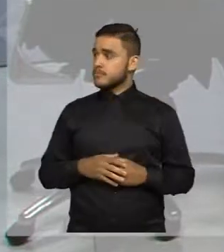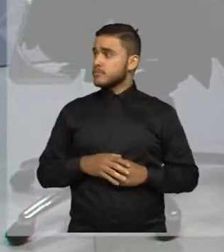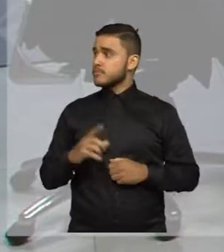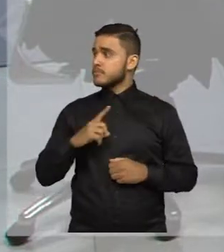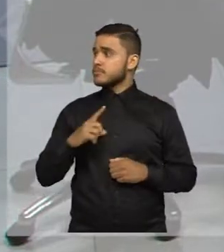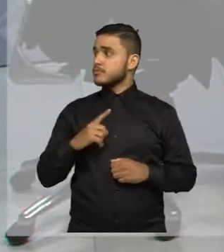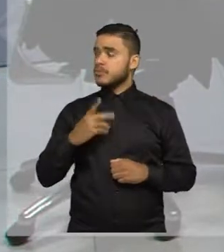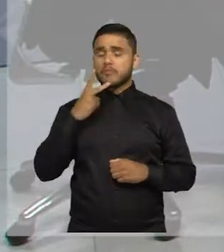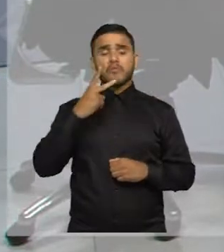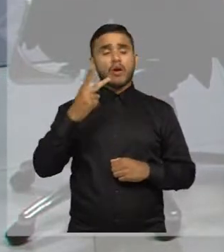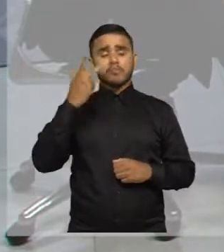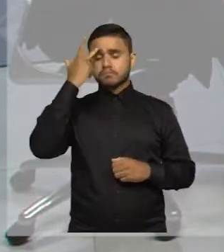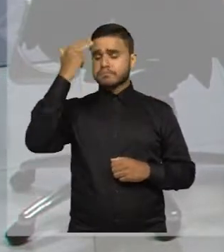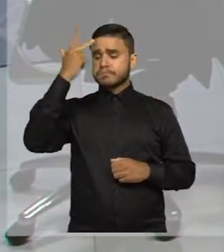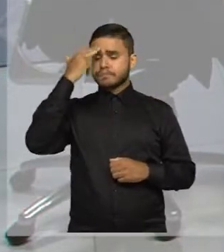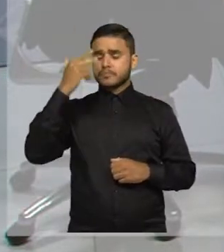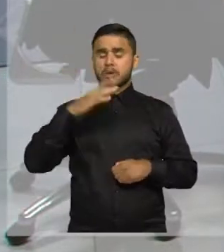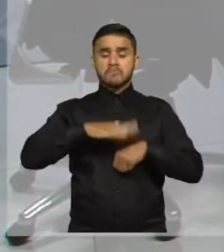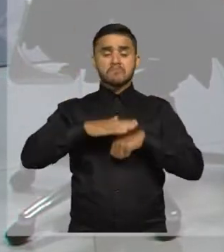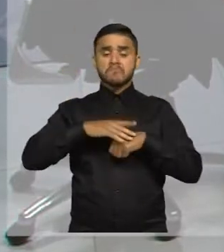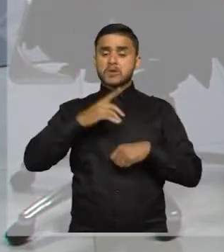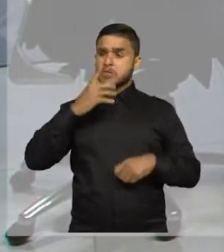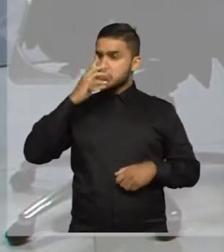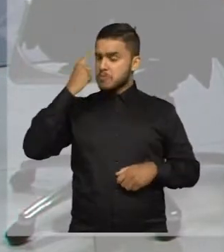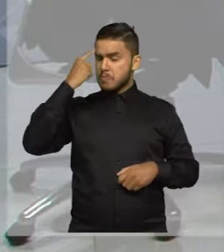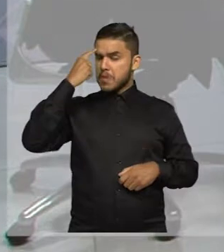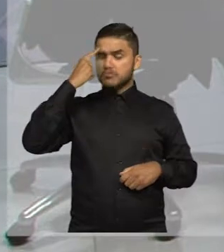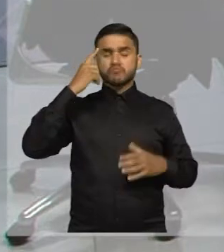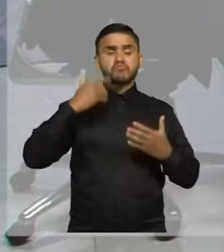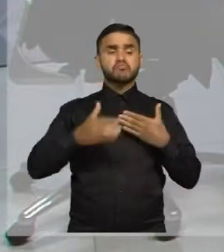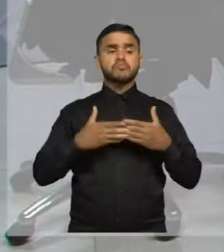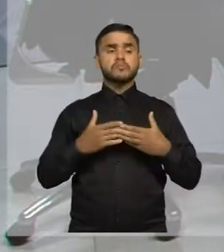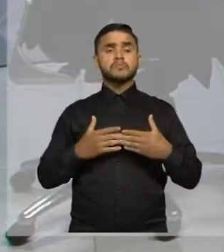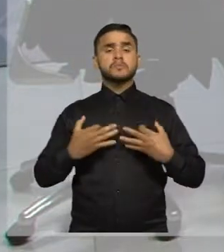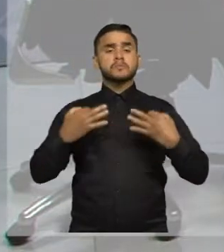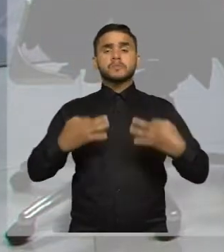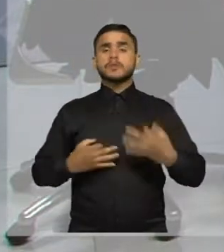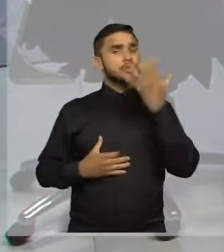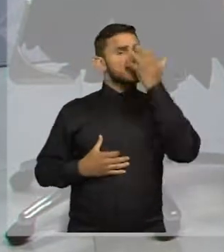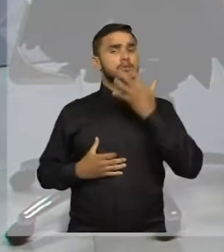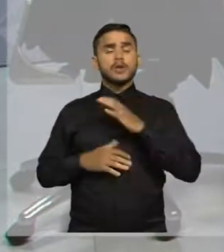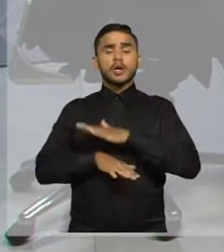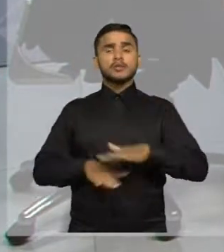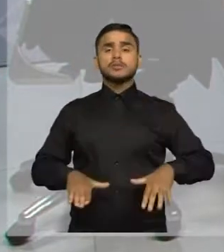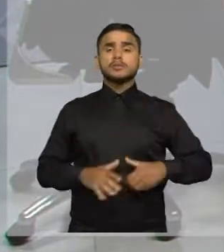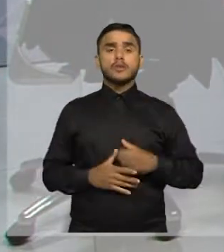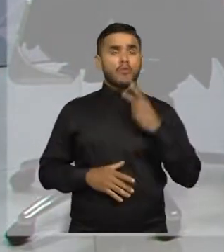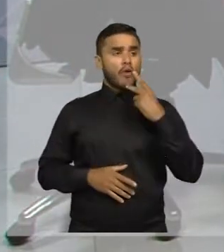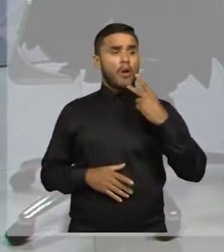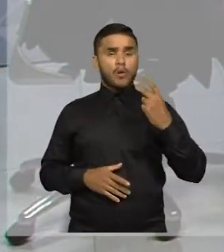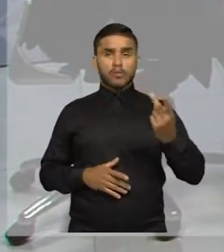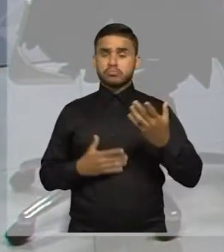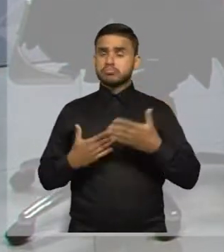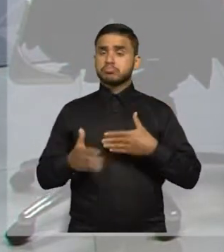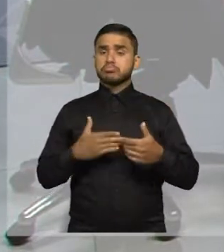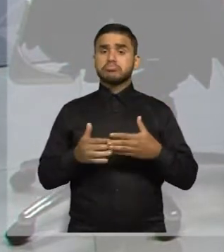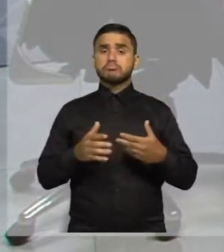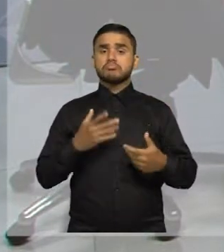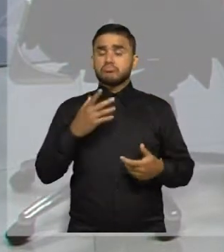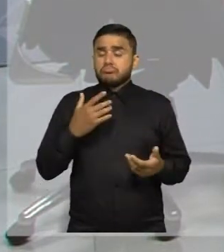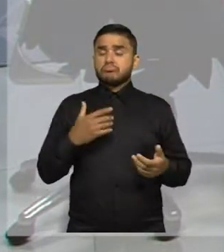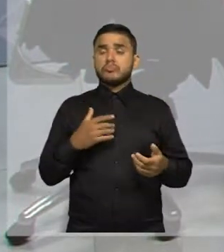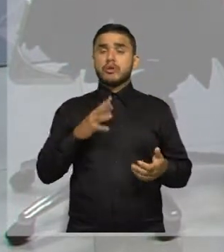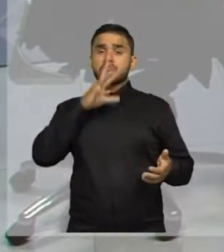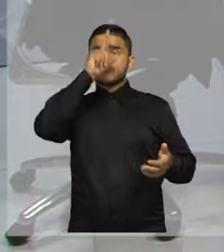ditas até, em parte, pela espontaneidade de um temperamento passional, mas em parte também como cálculo político.